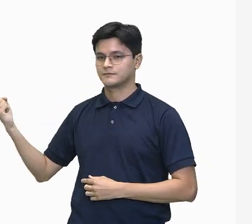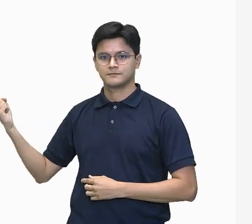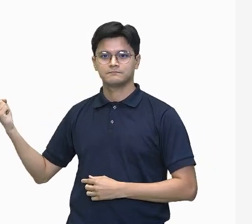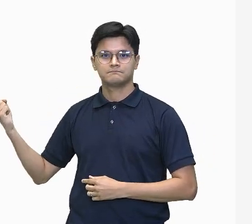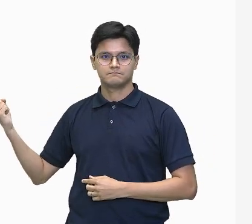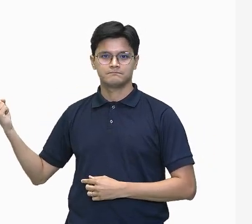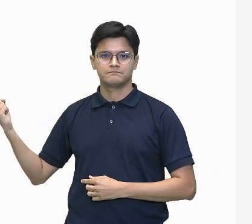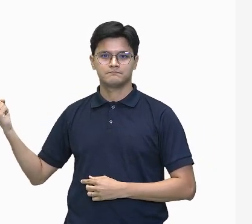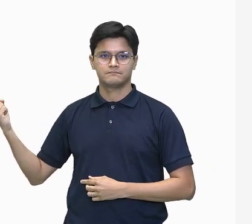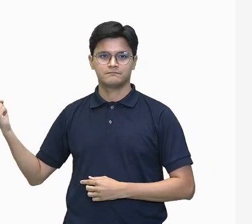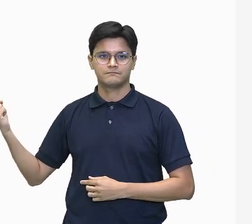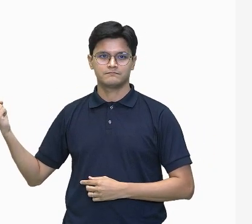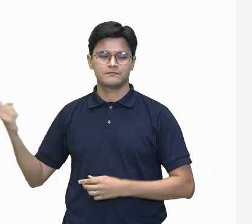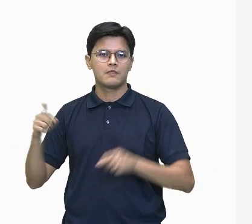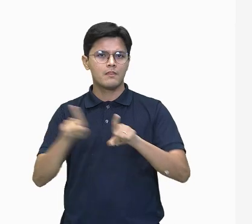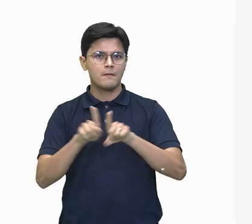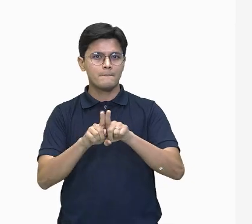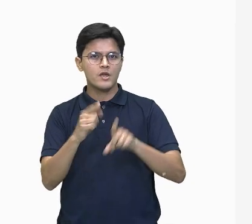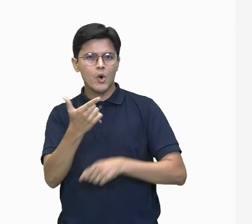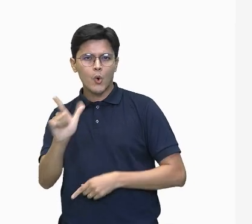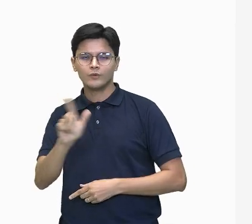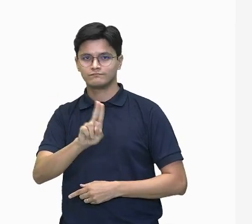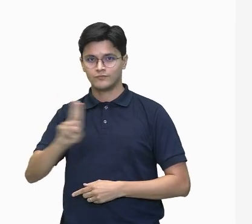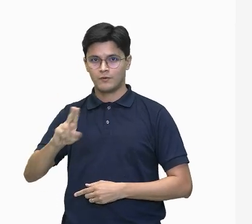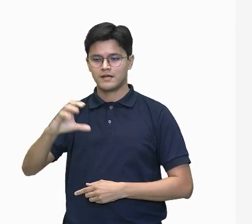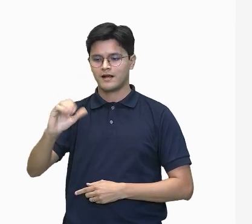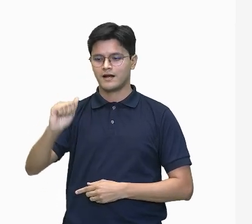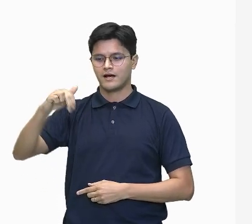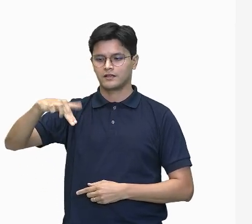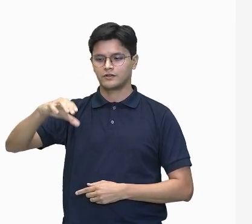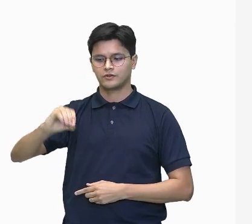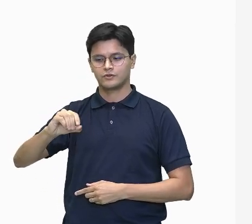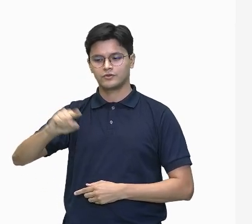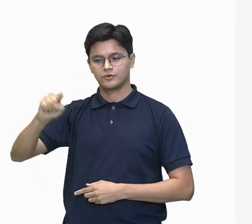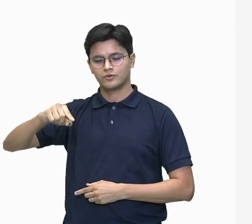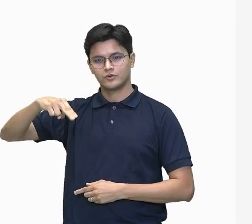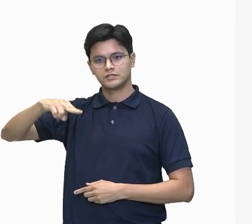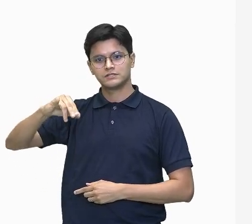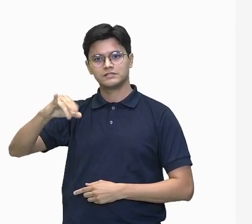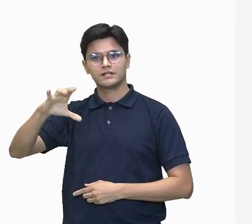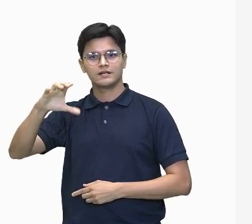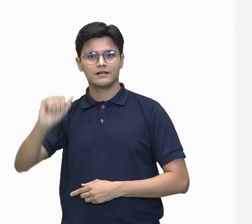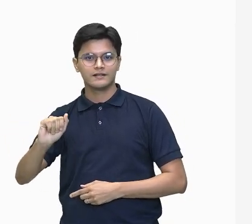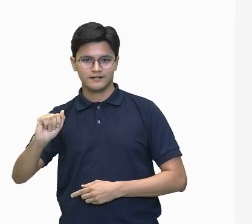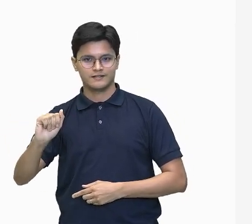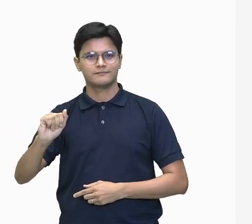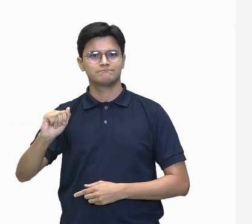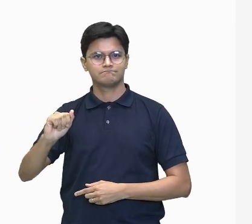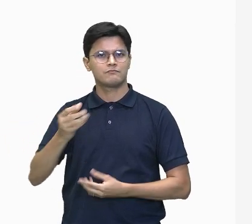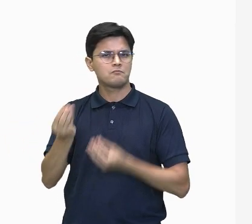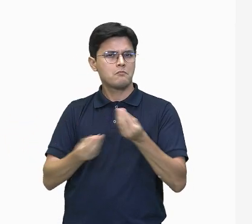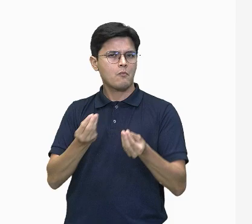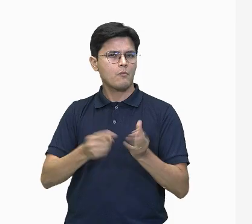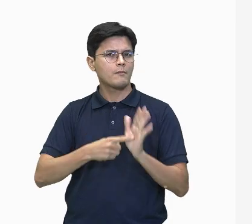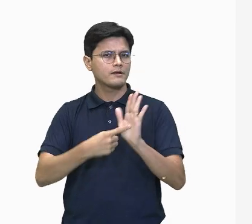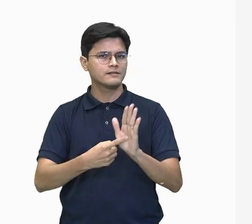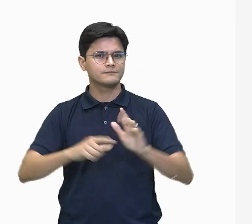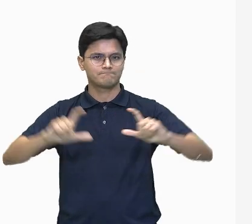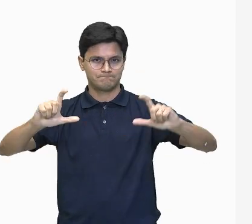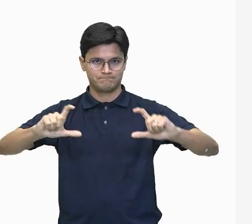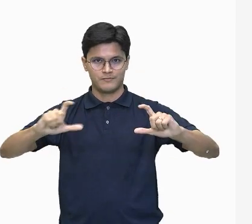como equação canônica, ela tem aí esse formato que você está vendo na sua tela em azul, né? É